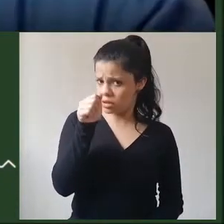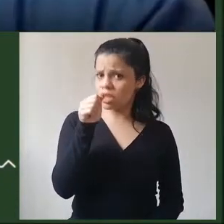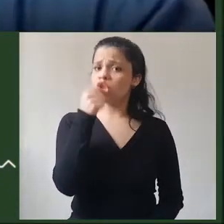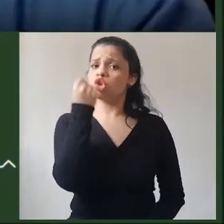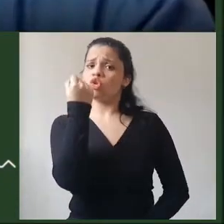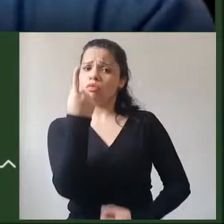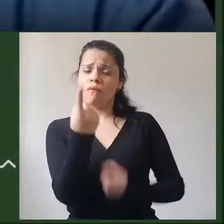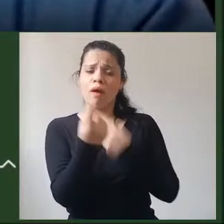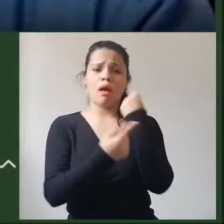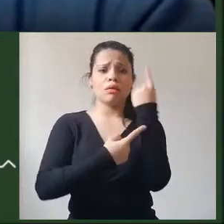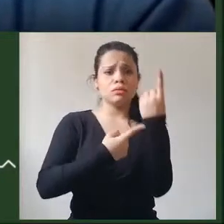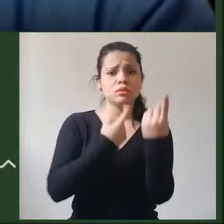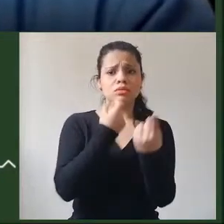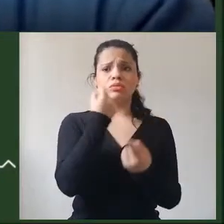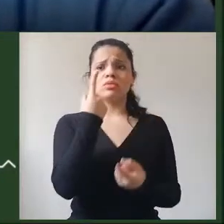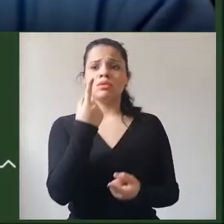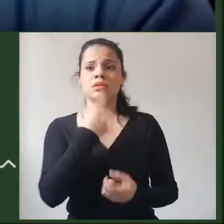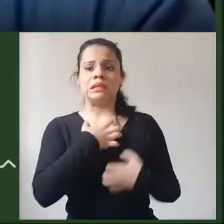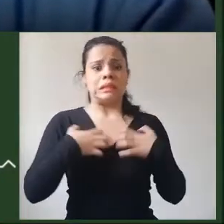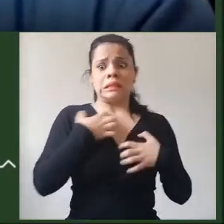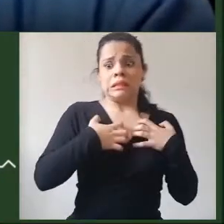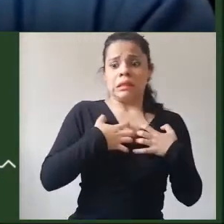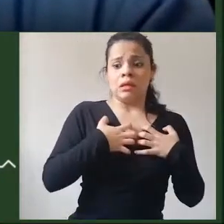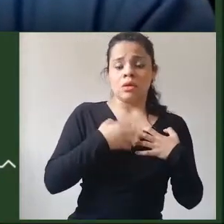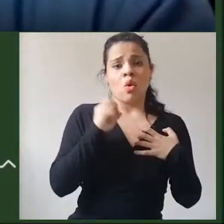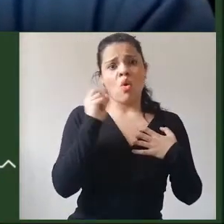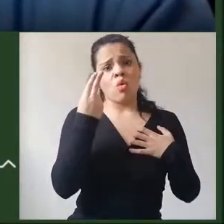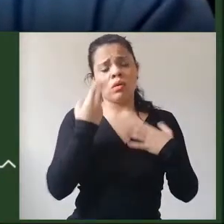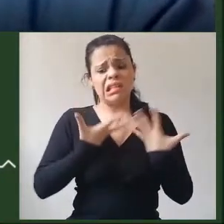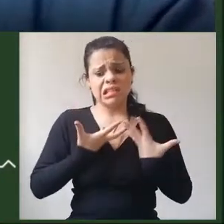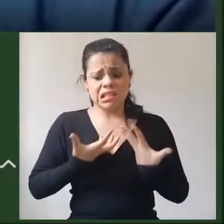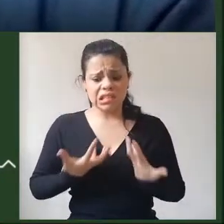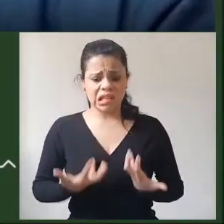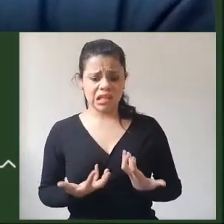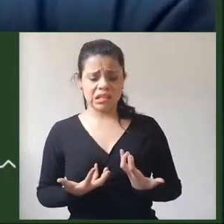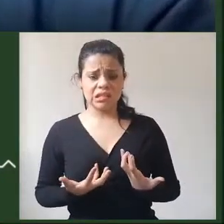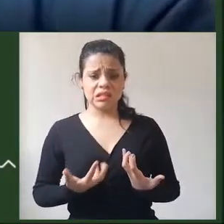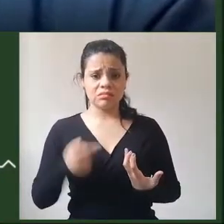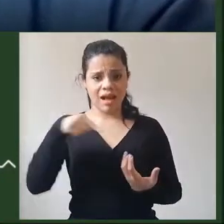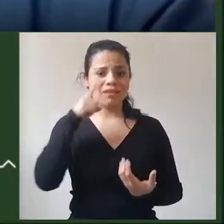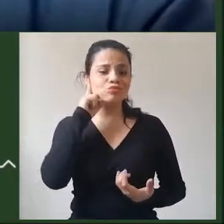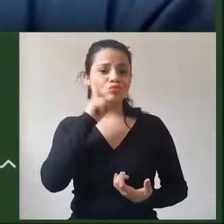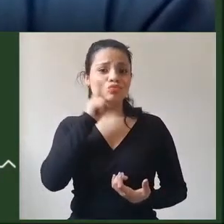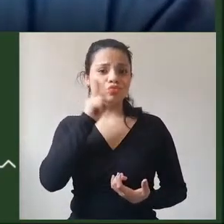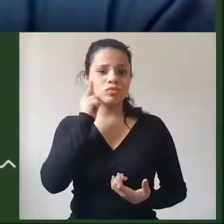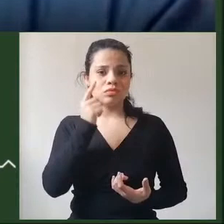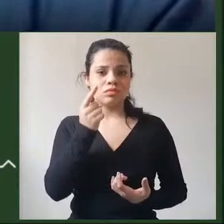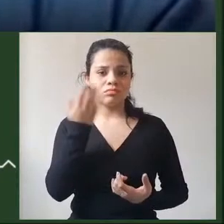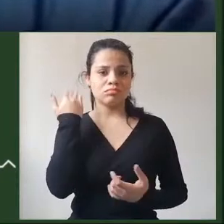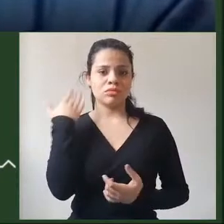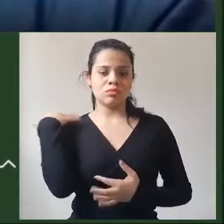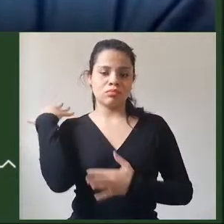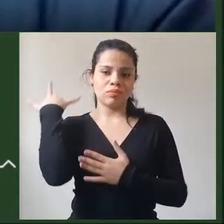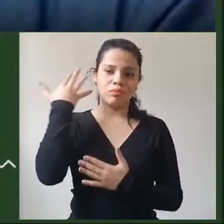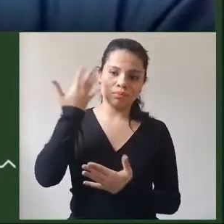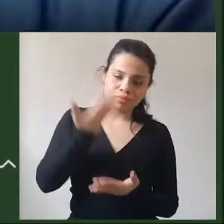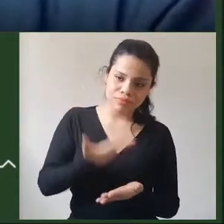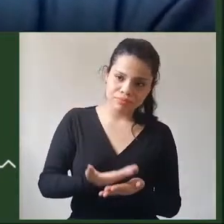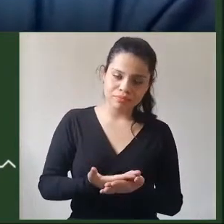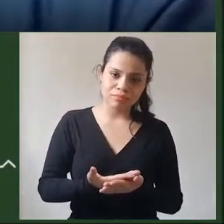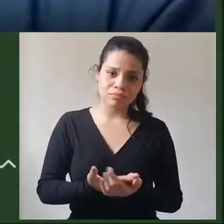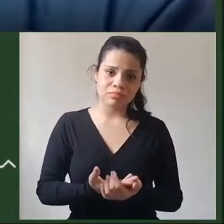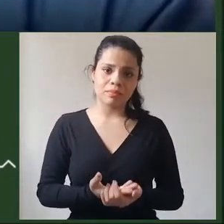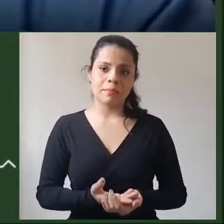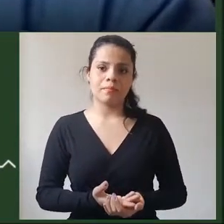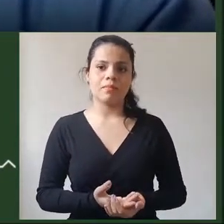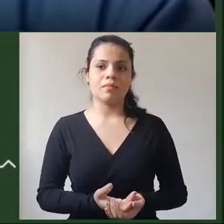Assim que sem dúvida que tive momentos que estive mais ansioso, mais cansado, e ao mesmo tempo aqui nos Estados Unidos